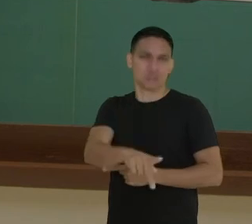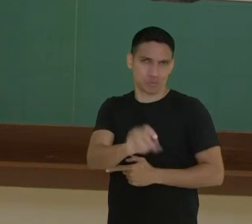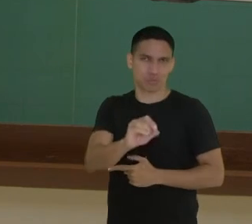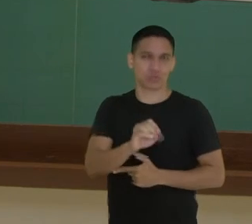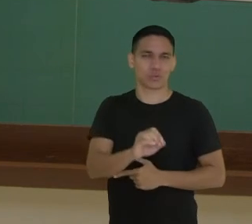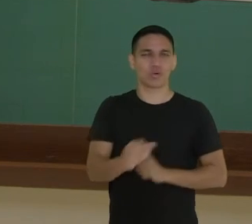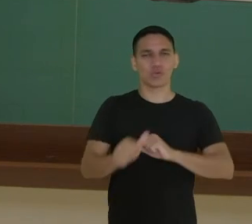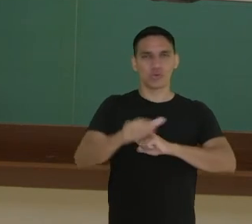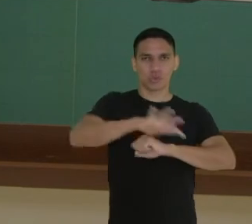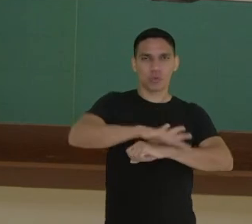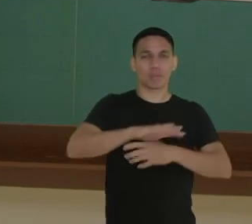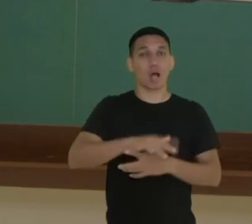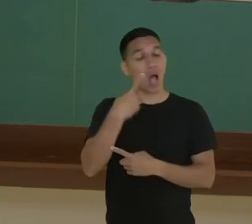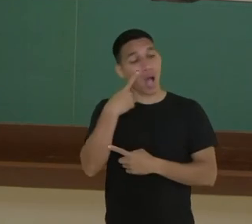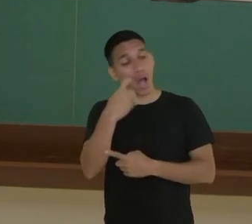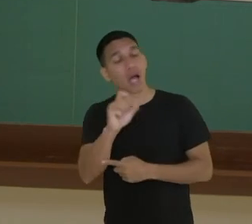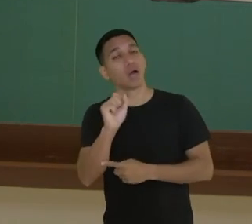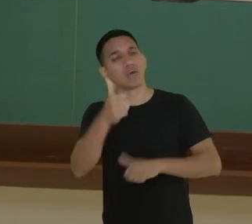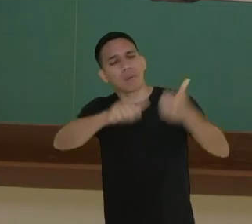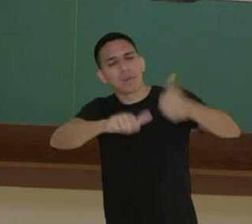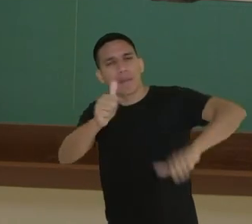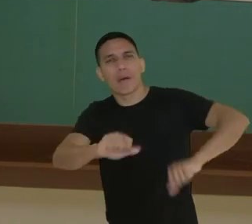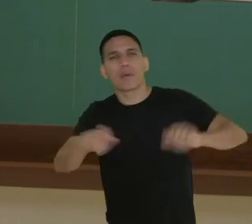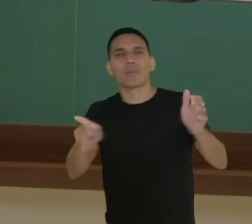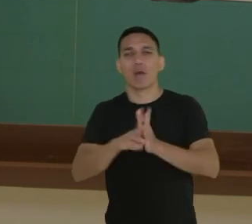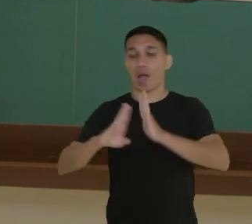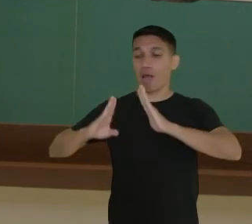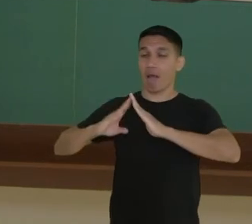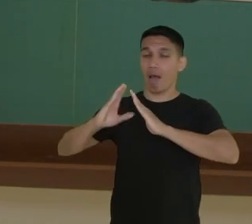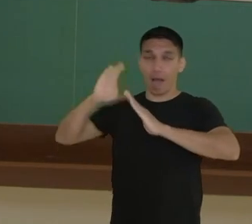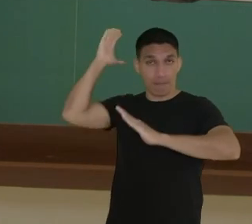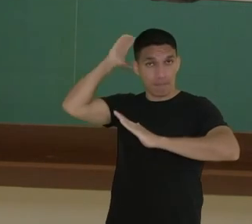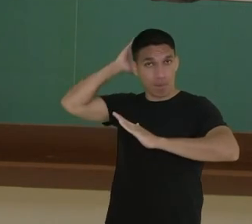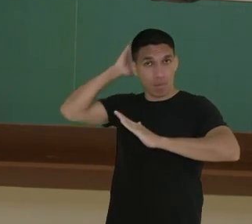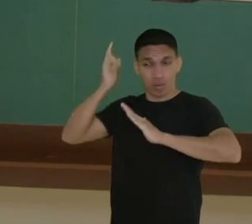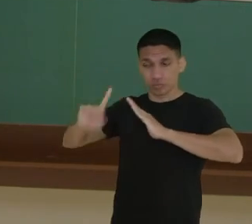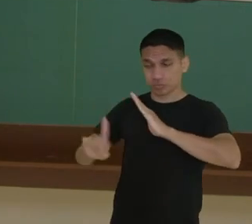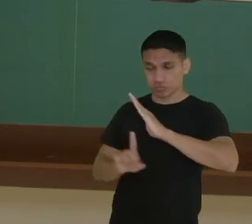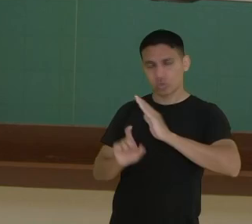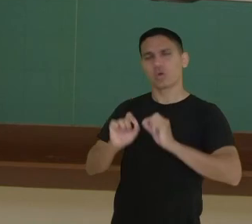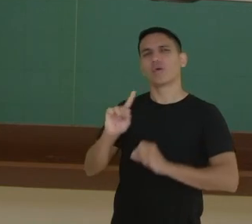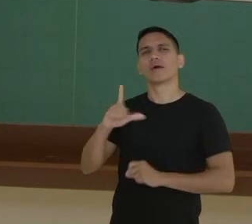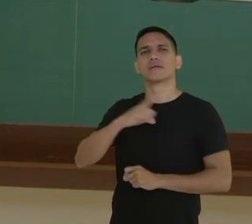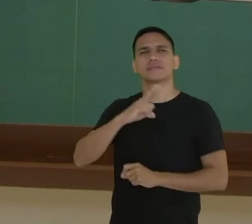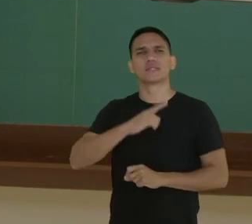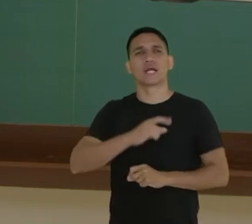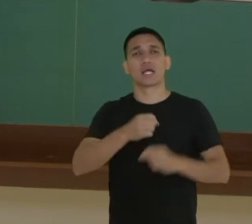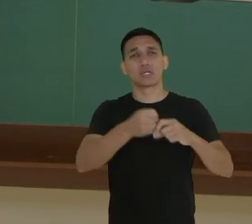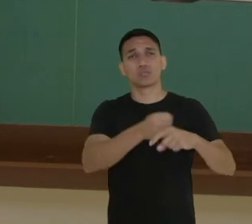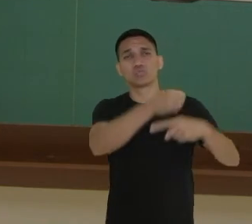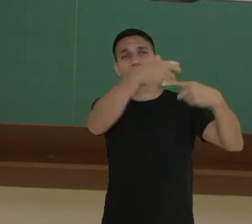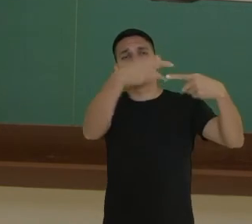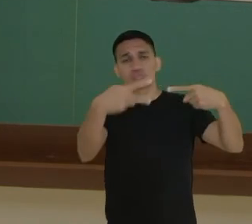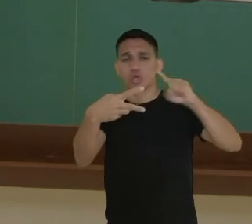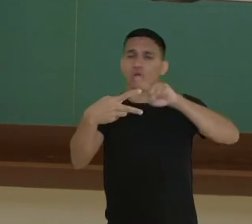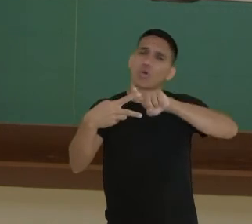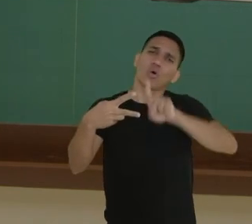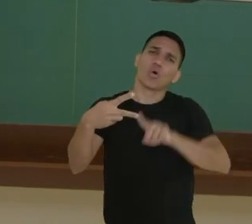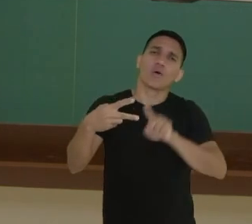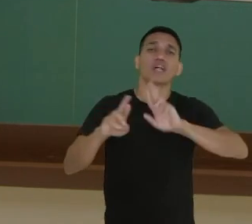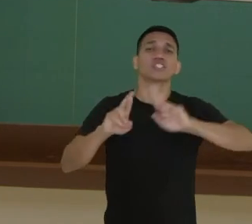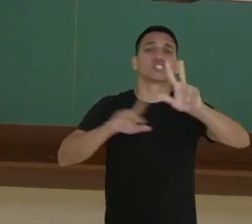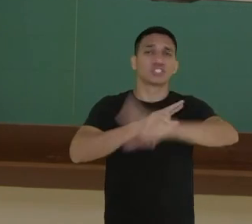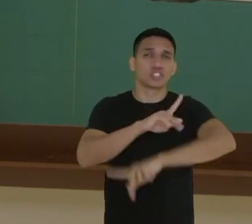é interessante a gente analisar são os mosteiros neste período, o clero secular e o clero regular, E o papel